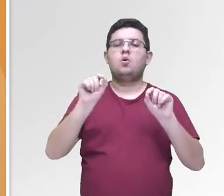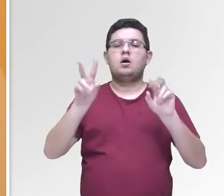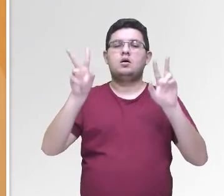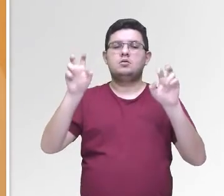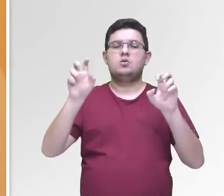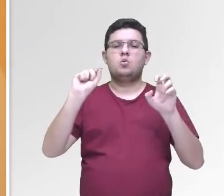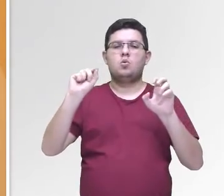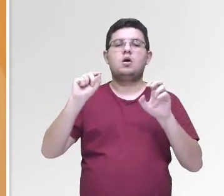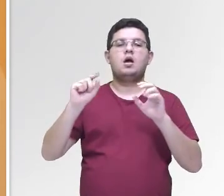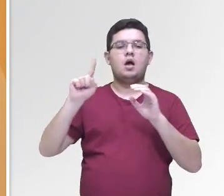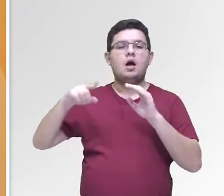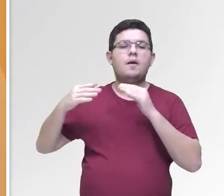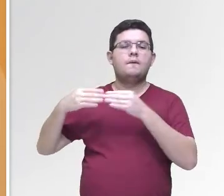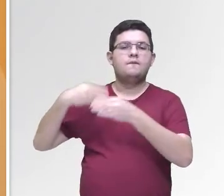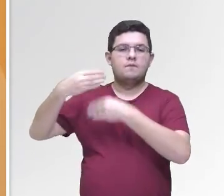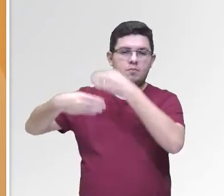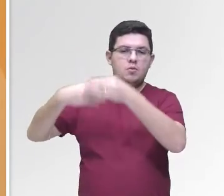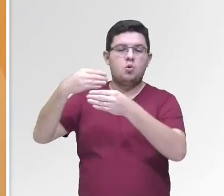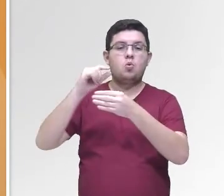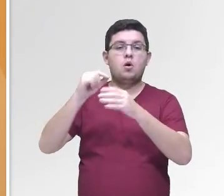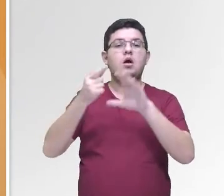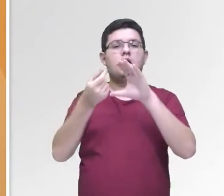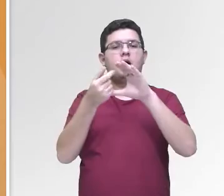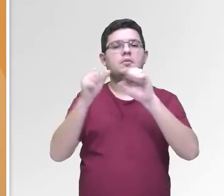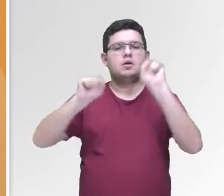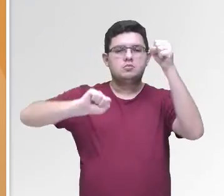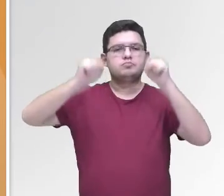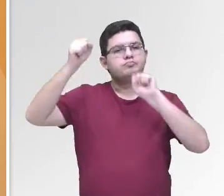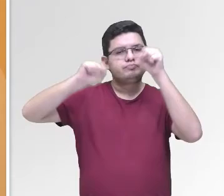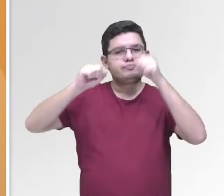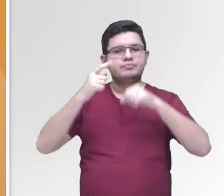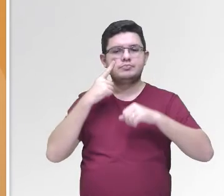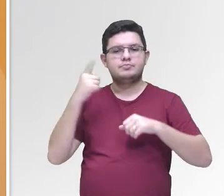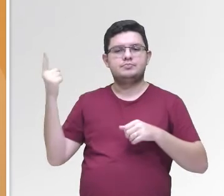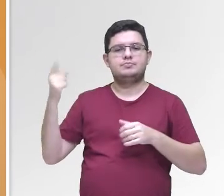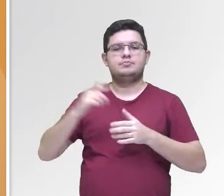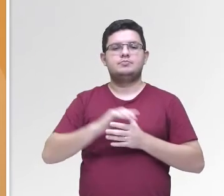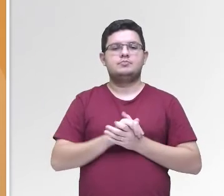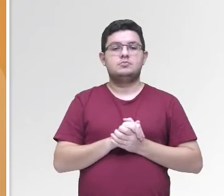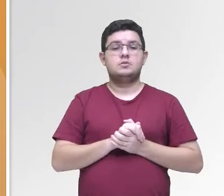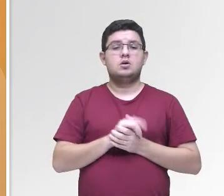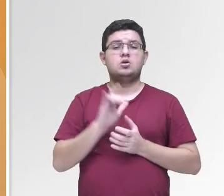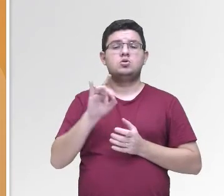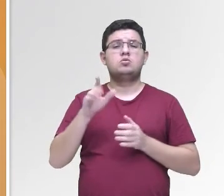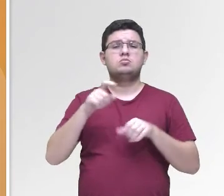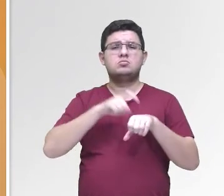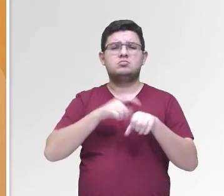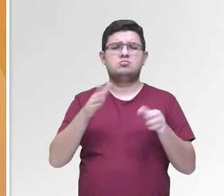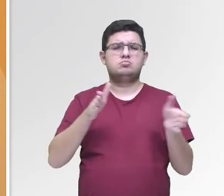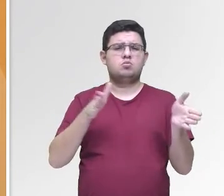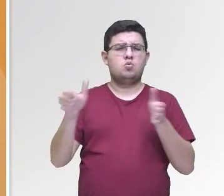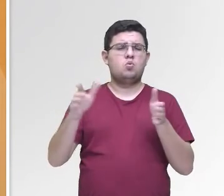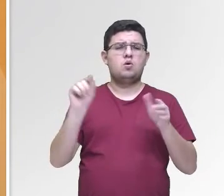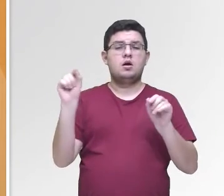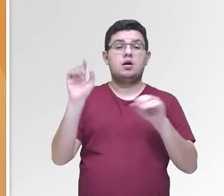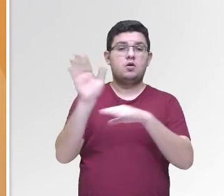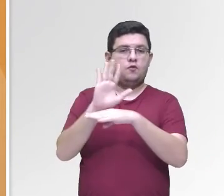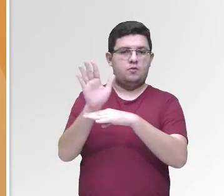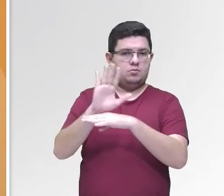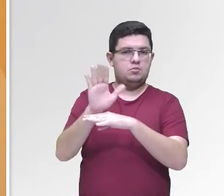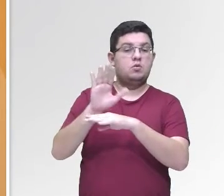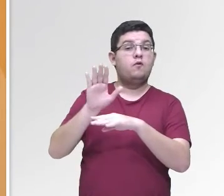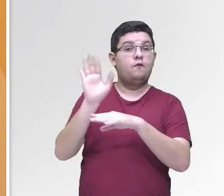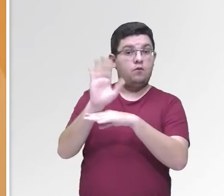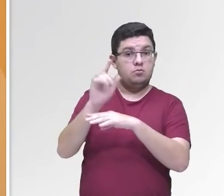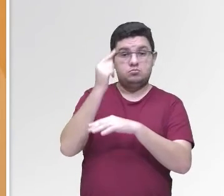do capitalismo industrial, ok? Então, isso é apenas um trecho do filme, porque o filme tem mais de 2 horas,